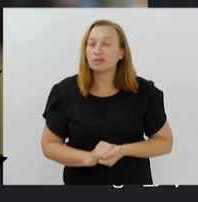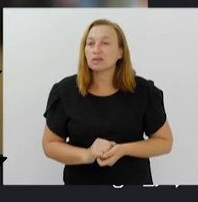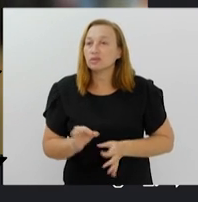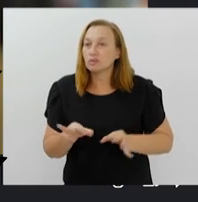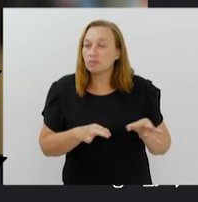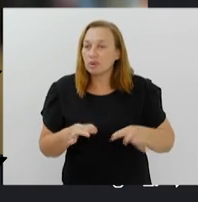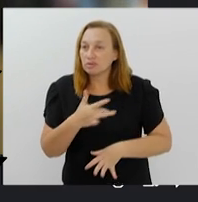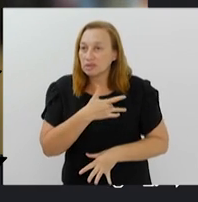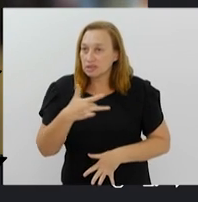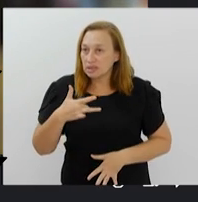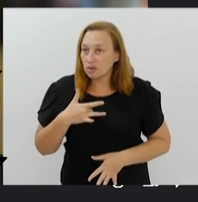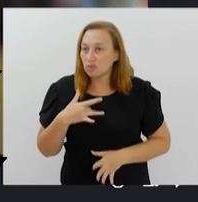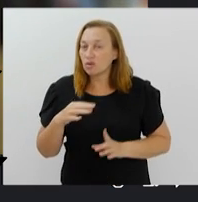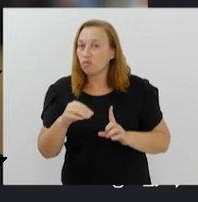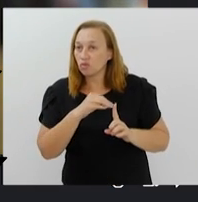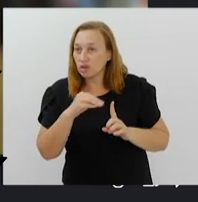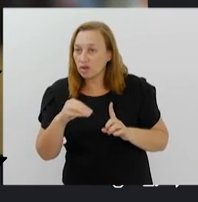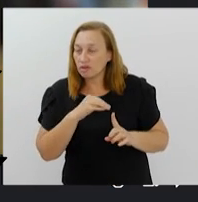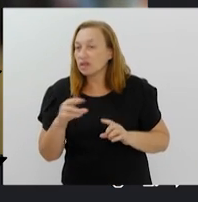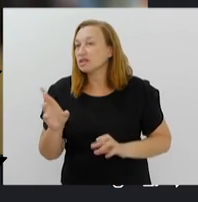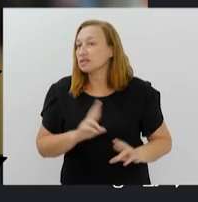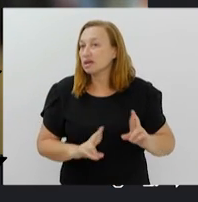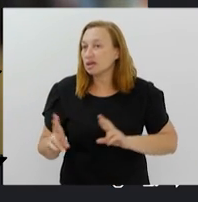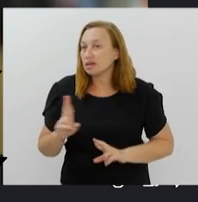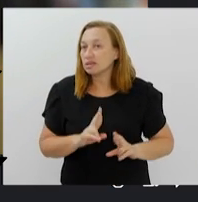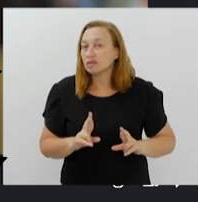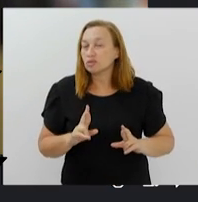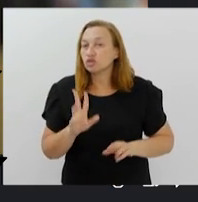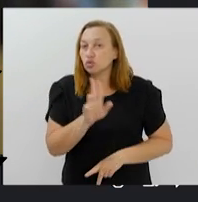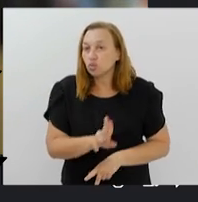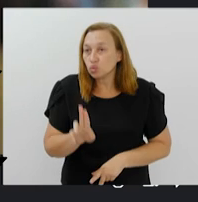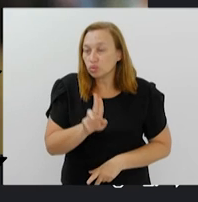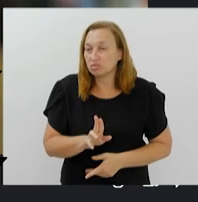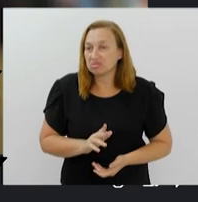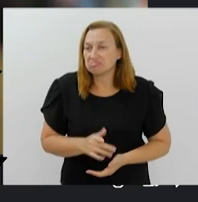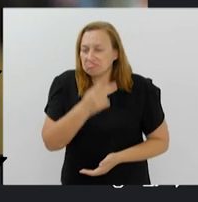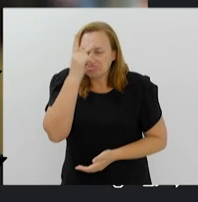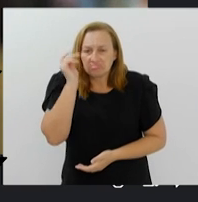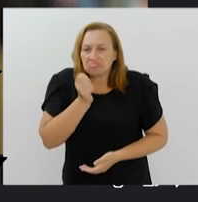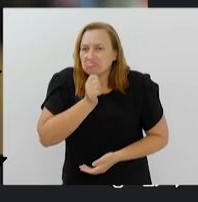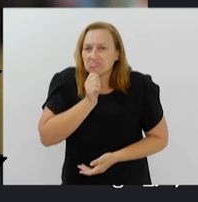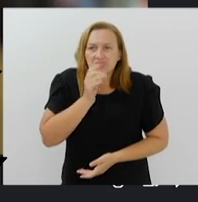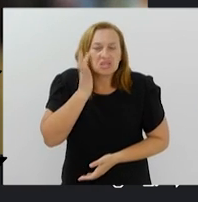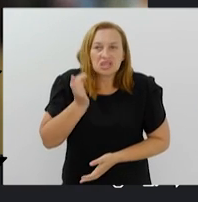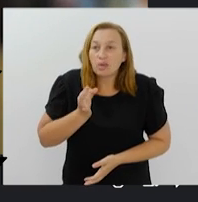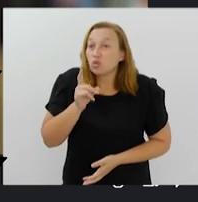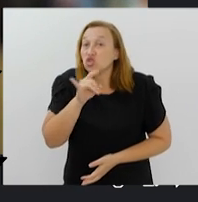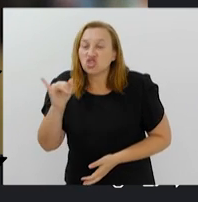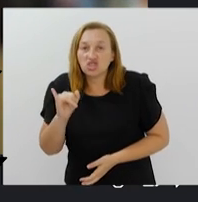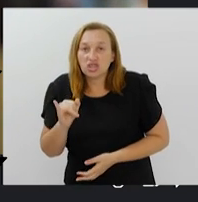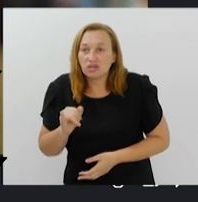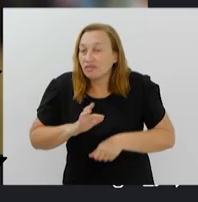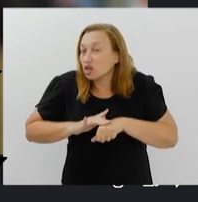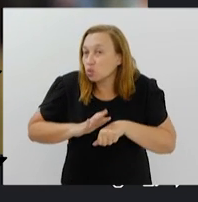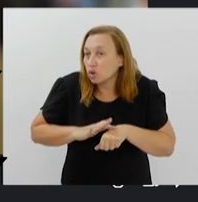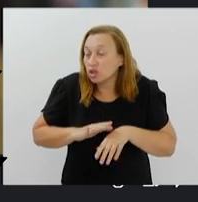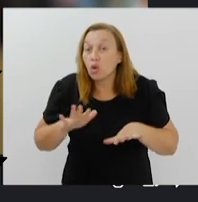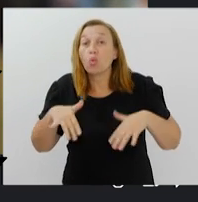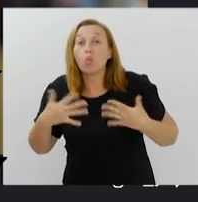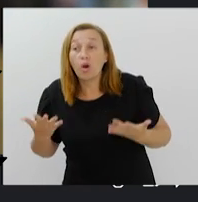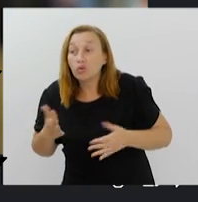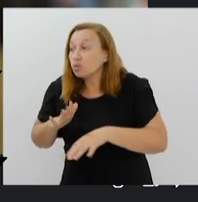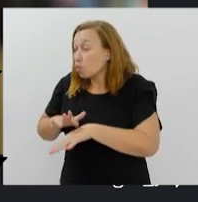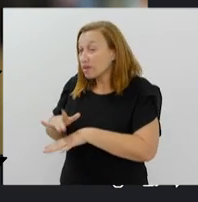é vulnerável nesta relação de consumo ninguém sabe quando vai ficar doente nem Qual doença terá